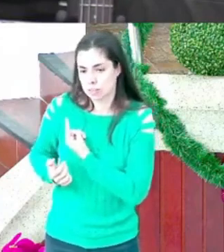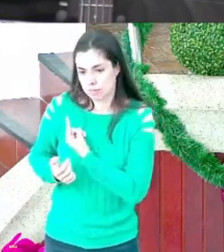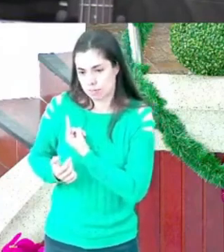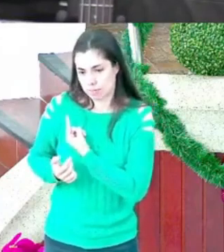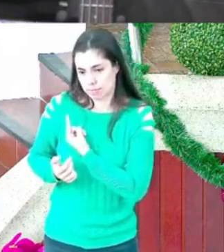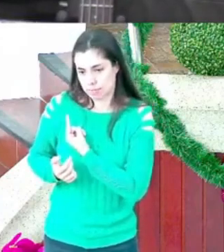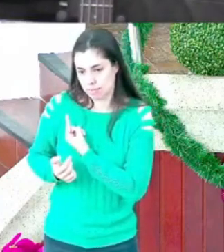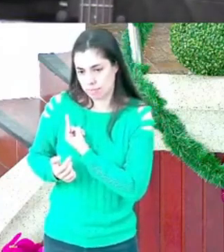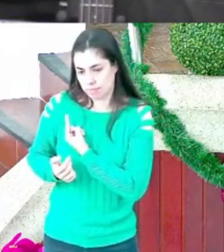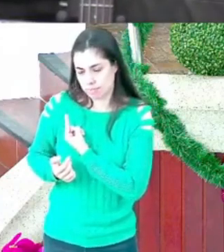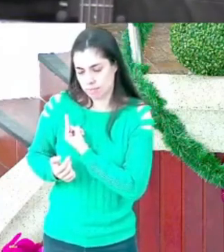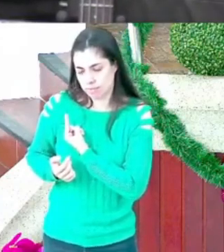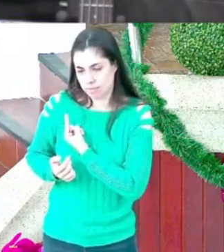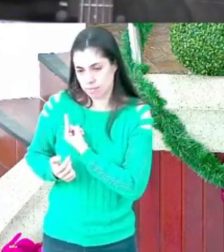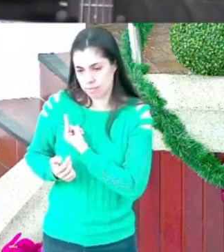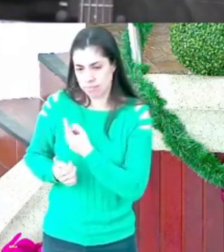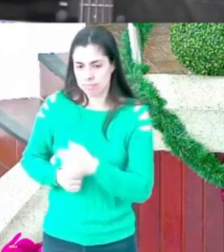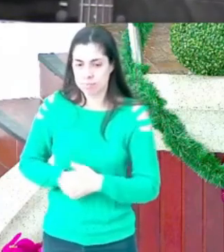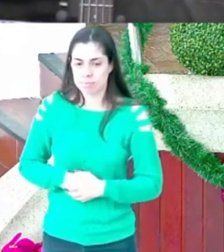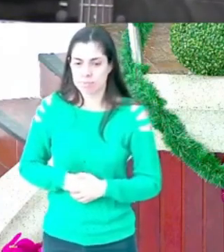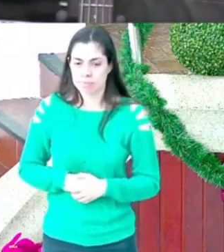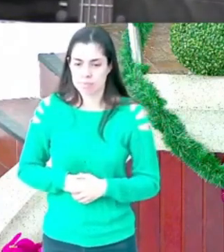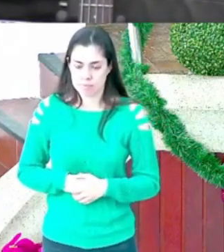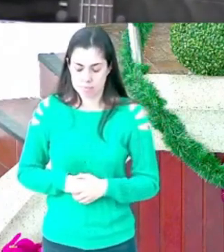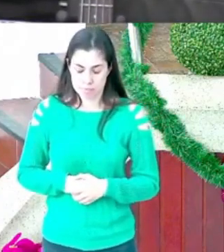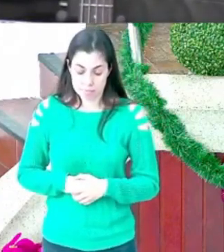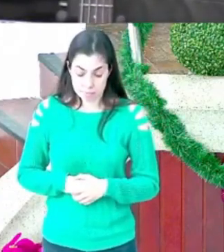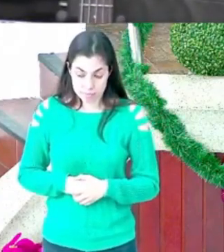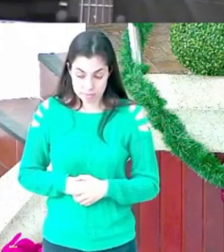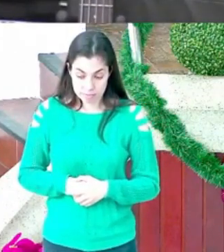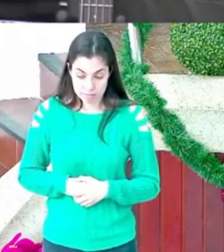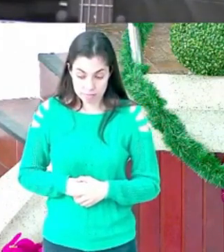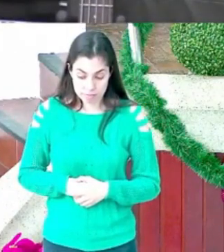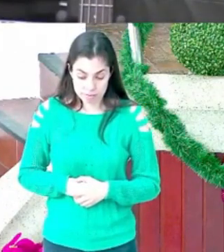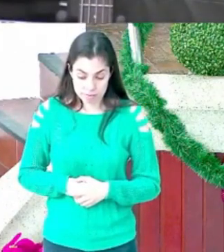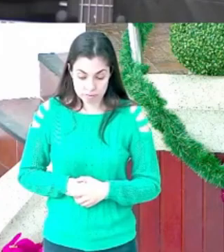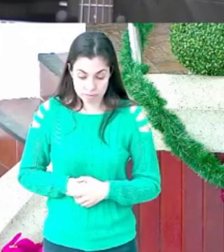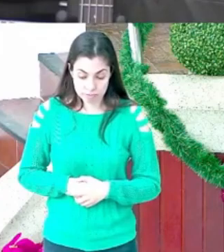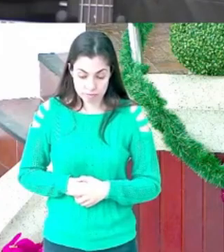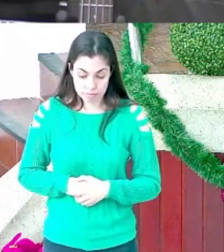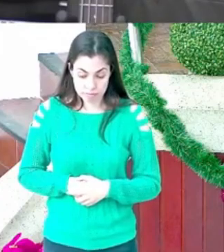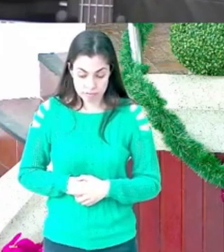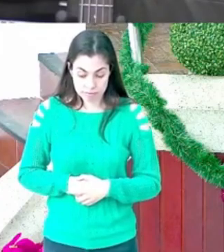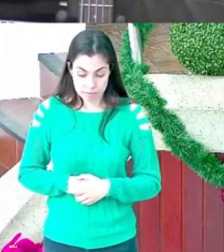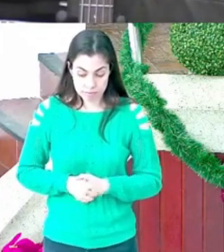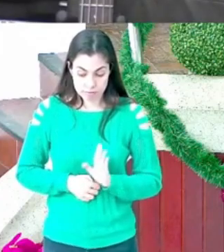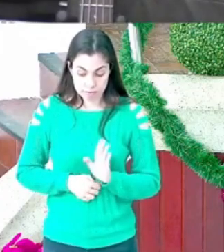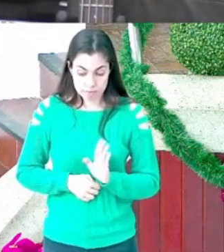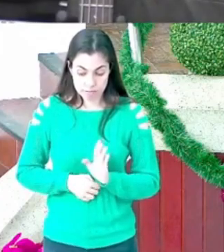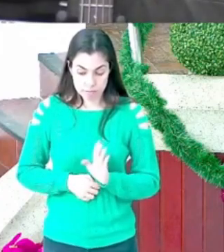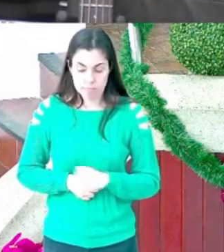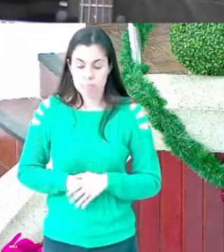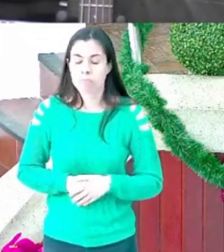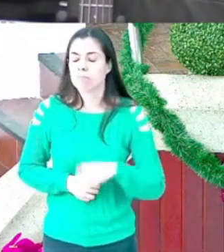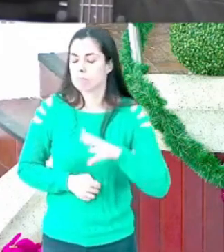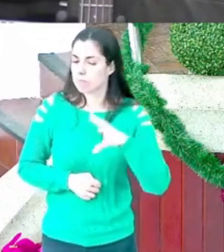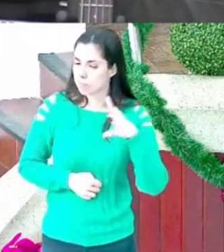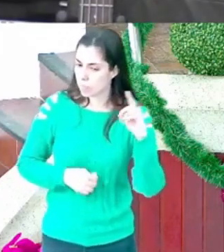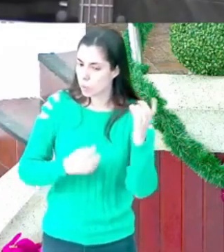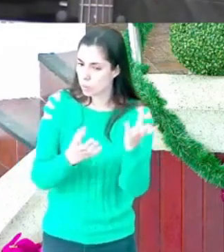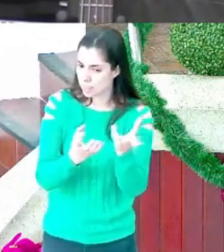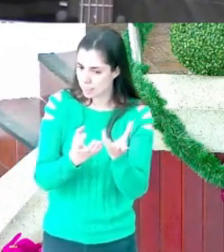senão exercer uma disciplina ou cultivar disciplinas espirituais em